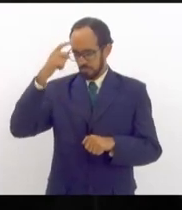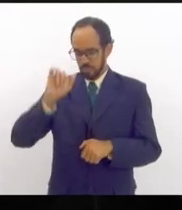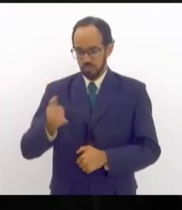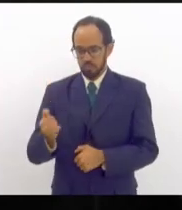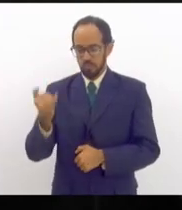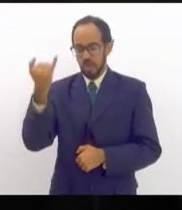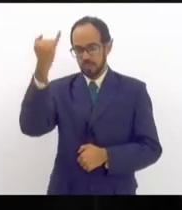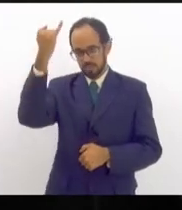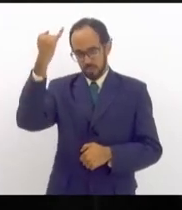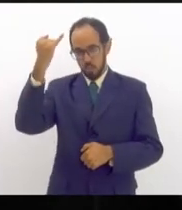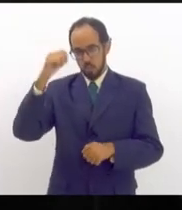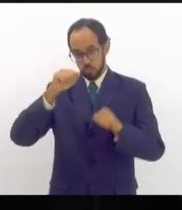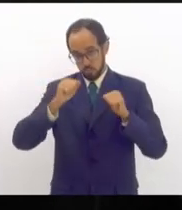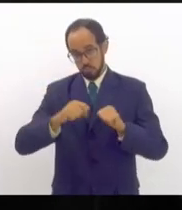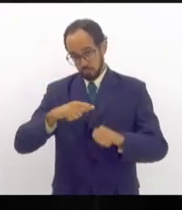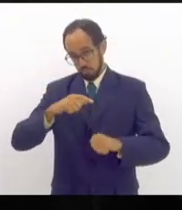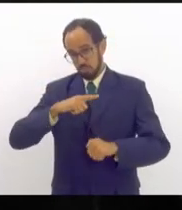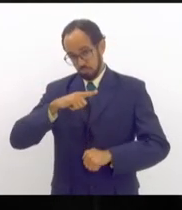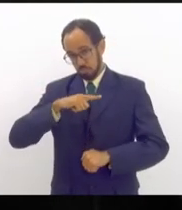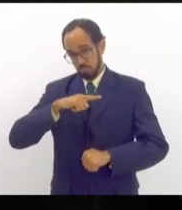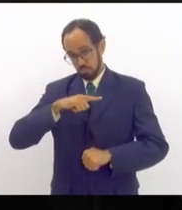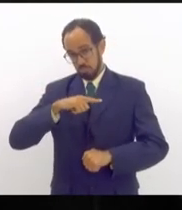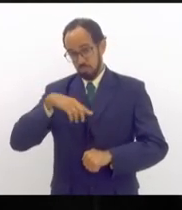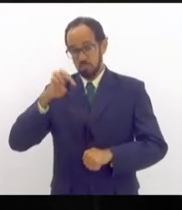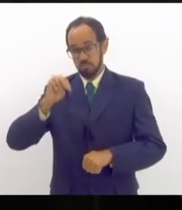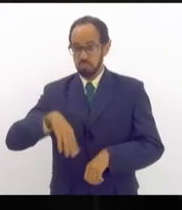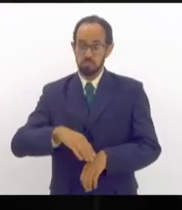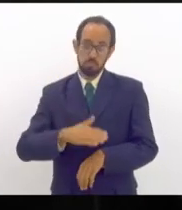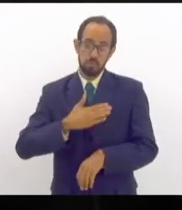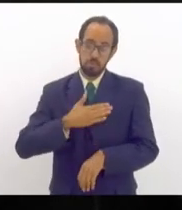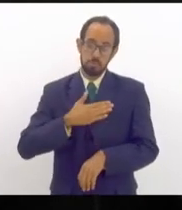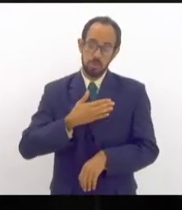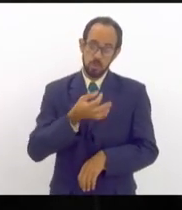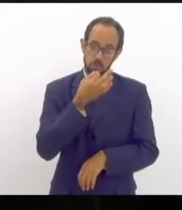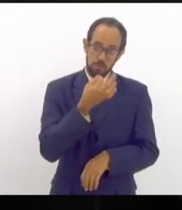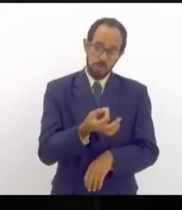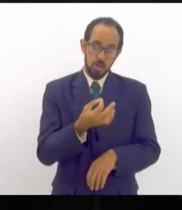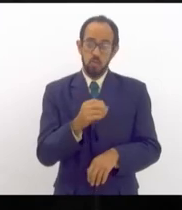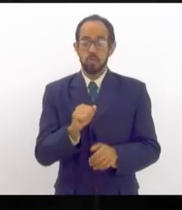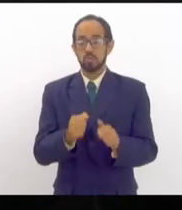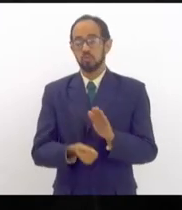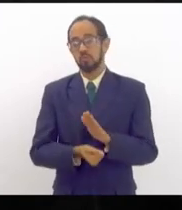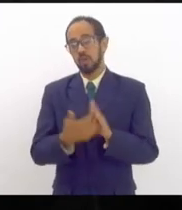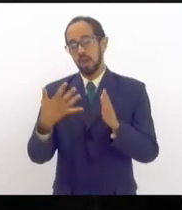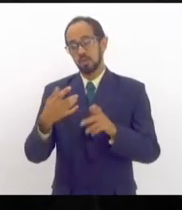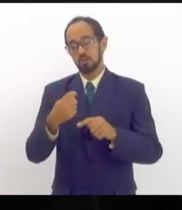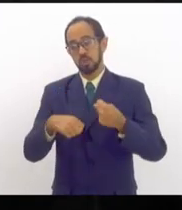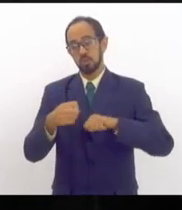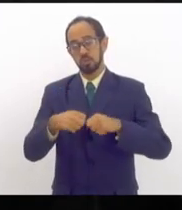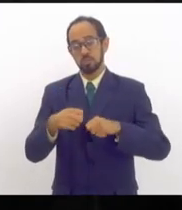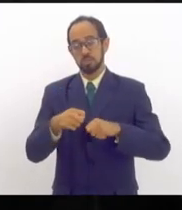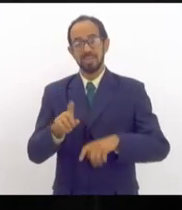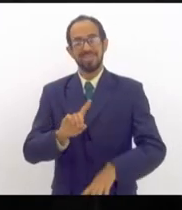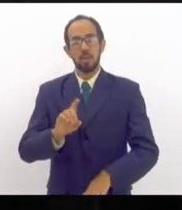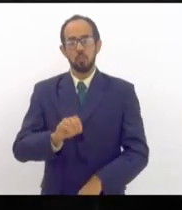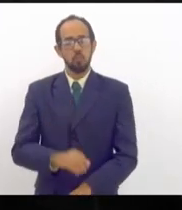existe no meu entendimento e de muitos economistas não